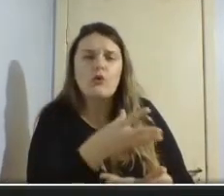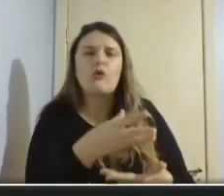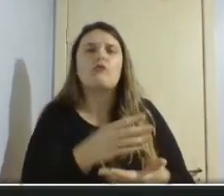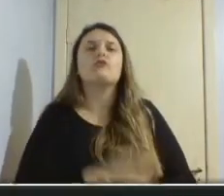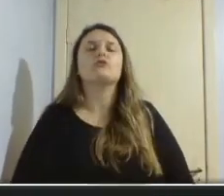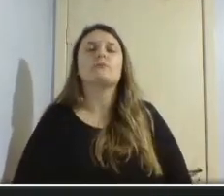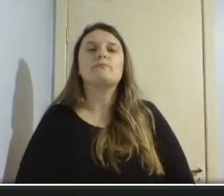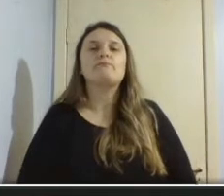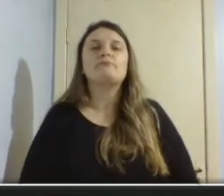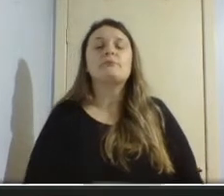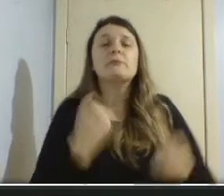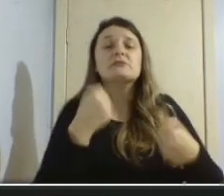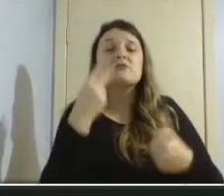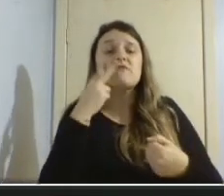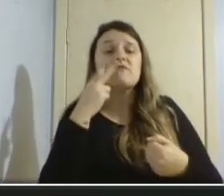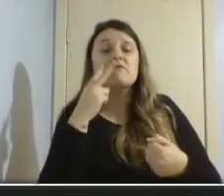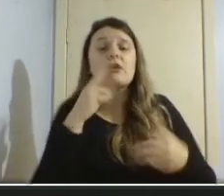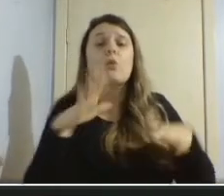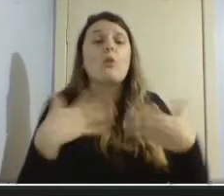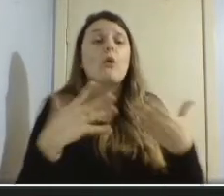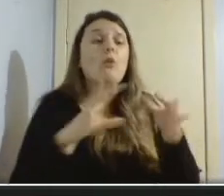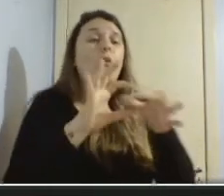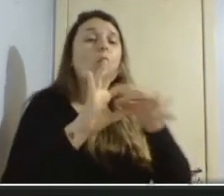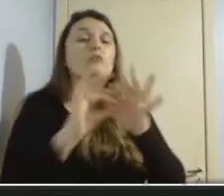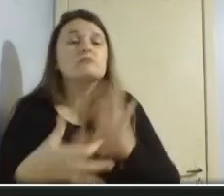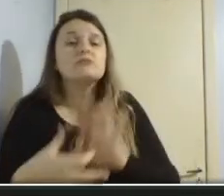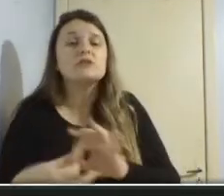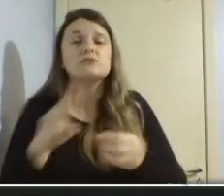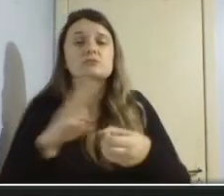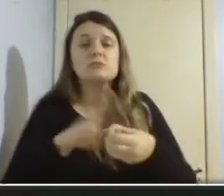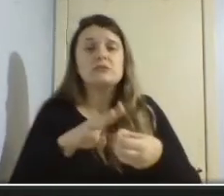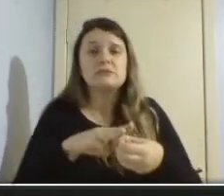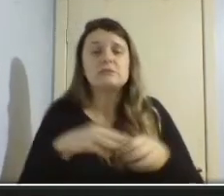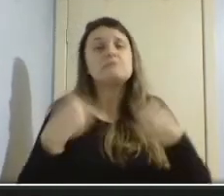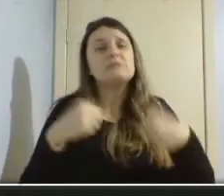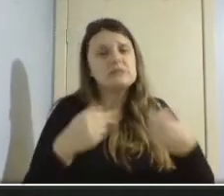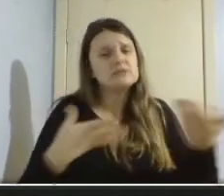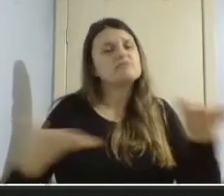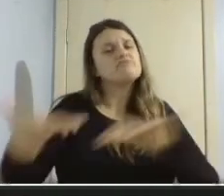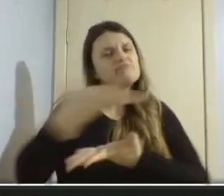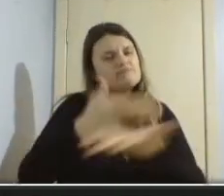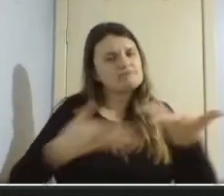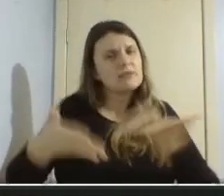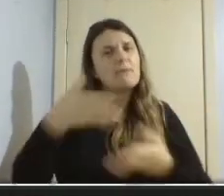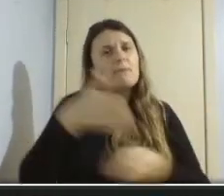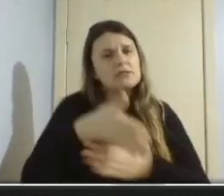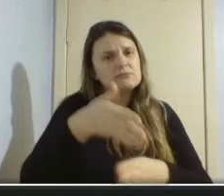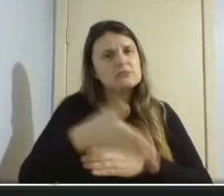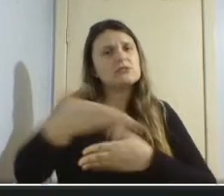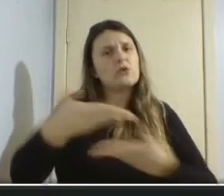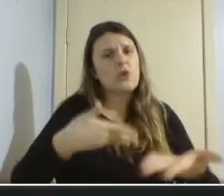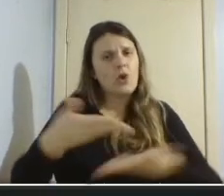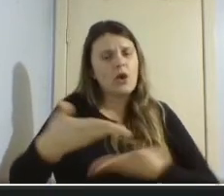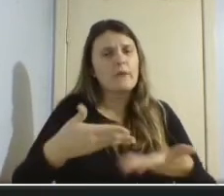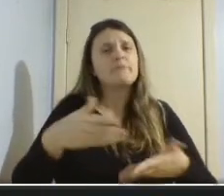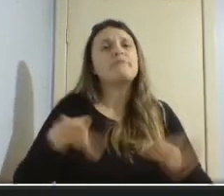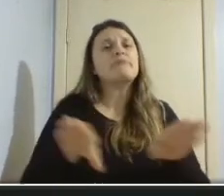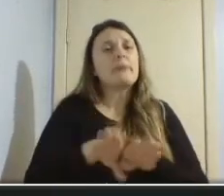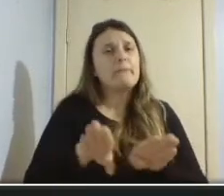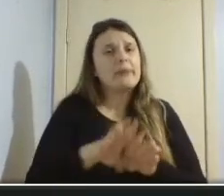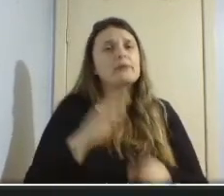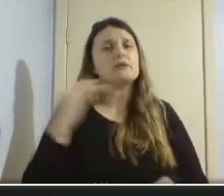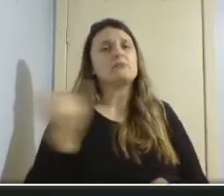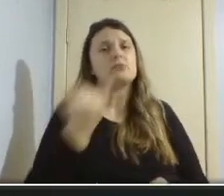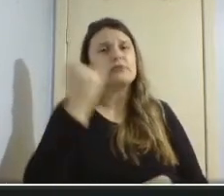contexto municipal. É importante ter o envolvimento do poder público, é importante ter o envolvimento das instituições,